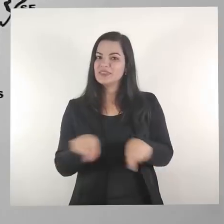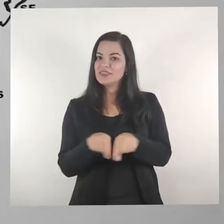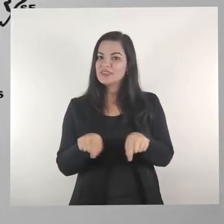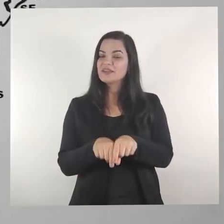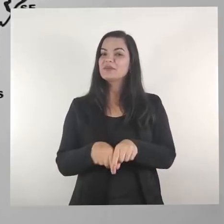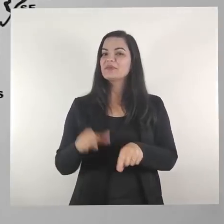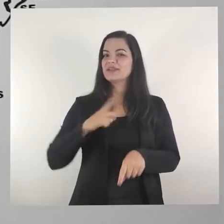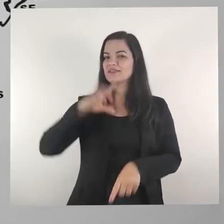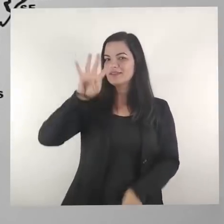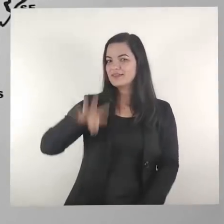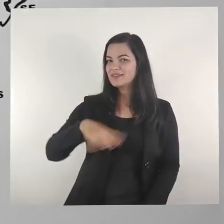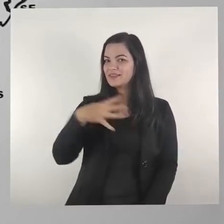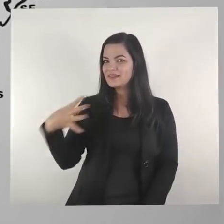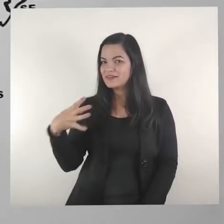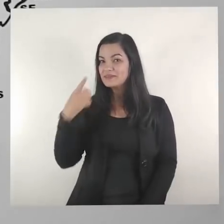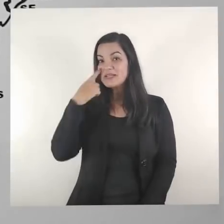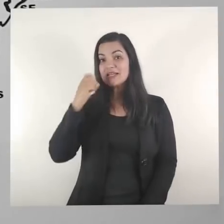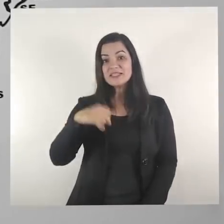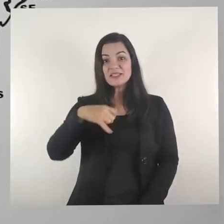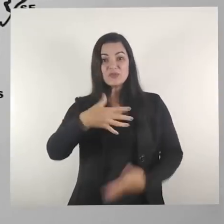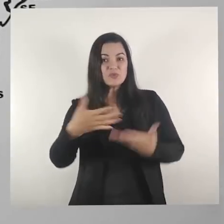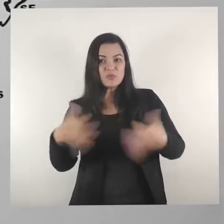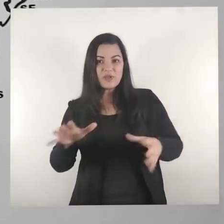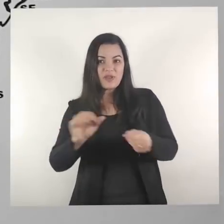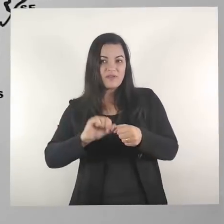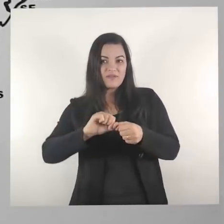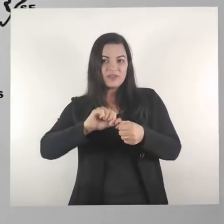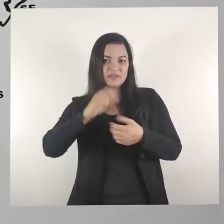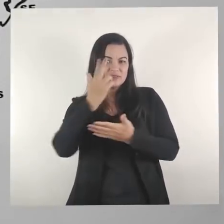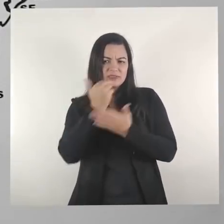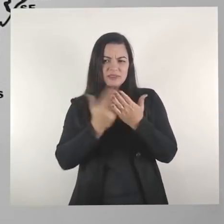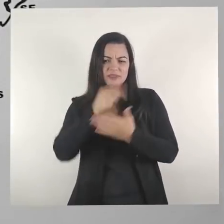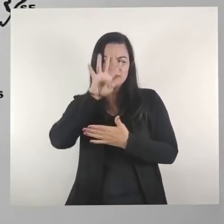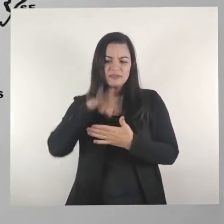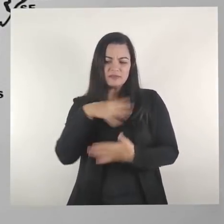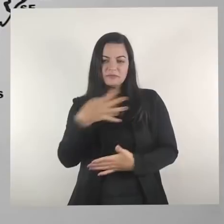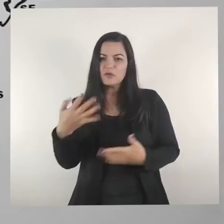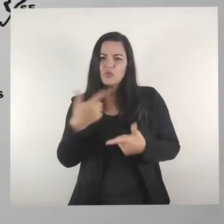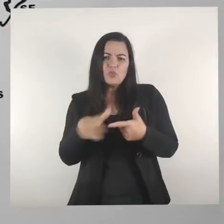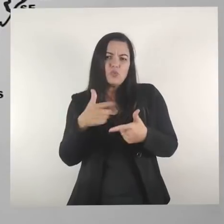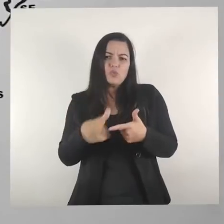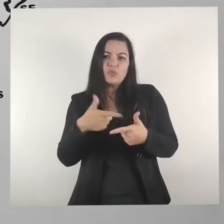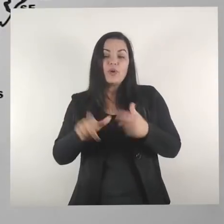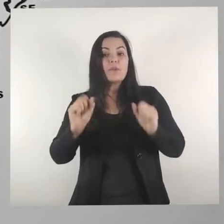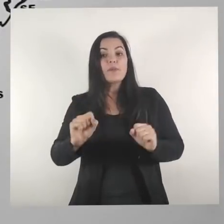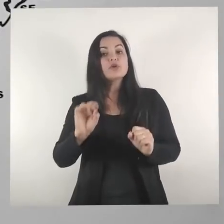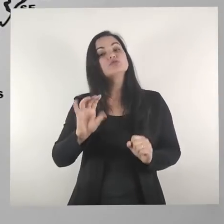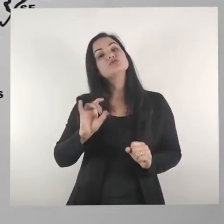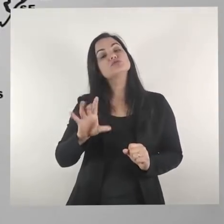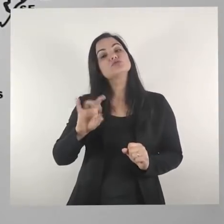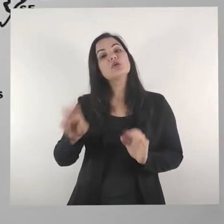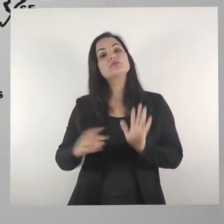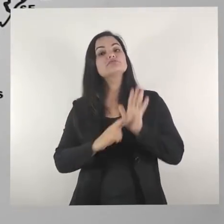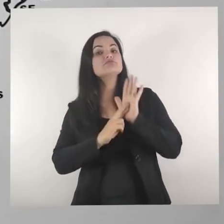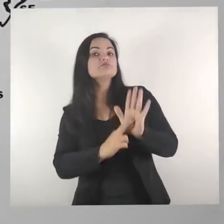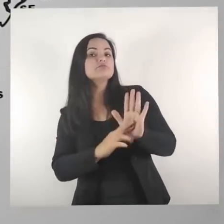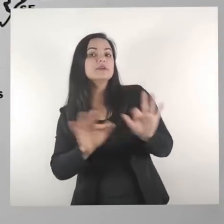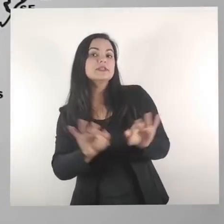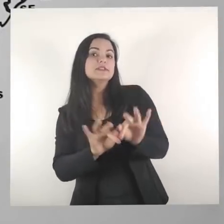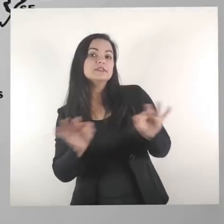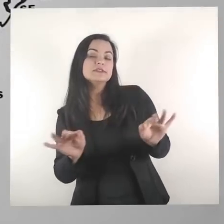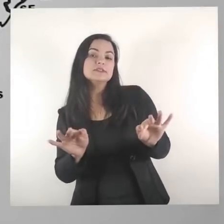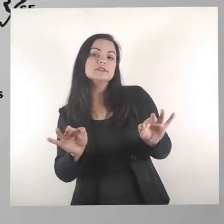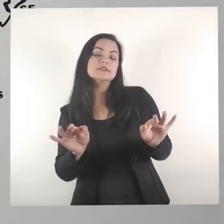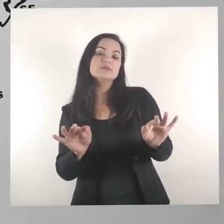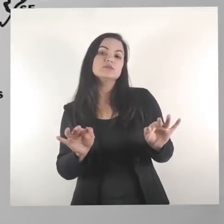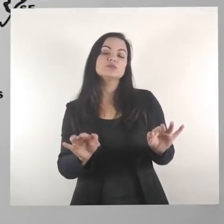também está relacionado com uma tabela. Se você não quiser fazer tabela, não tem problema, pode colocar só a representação do